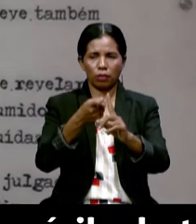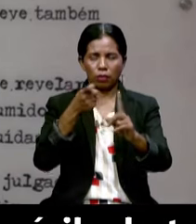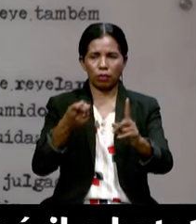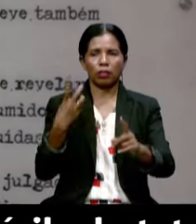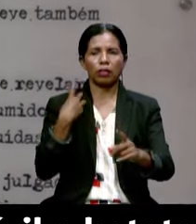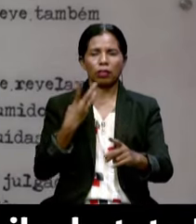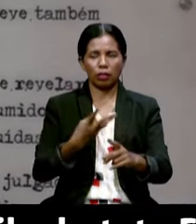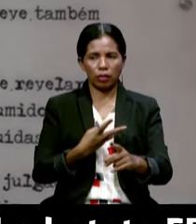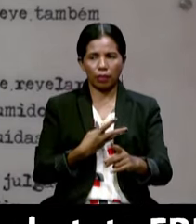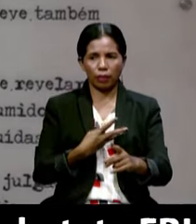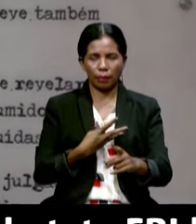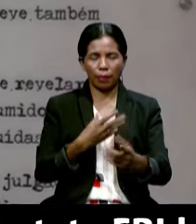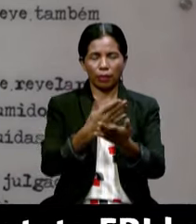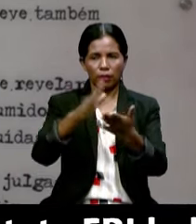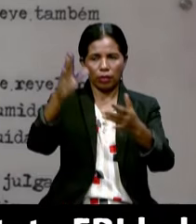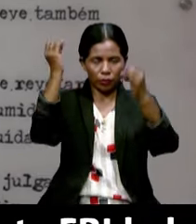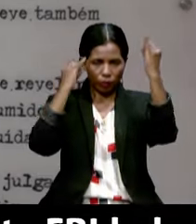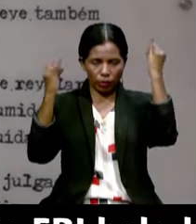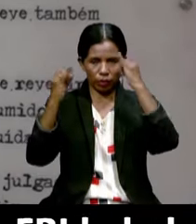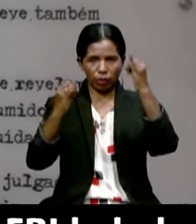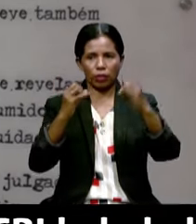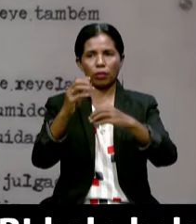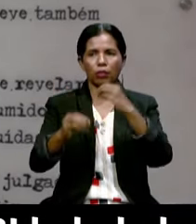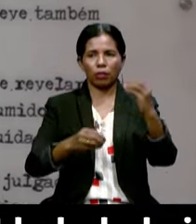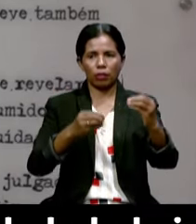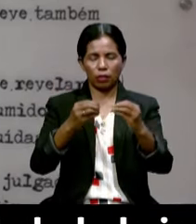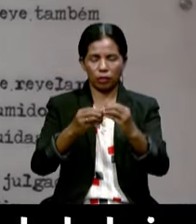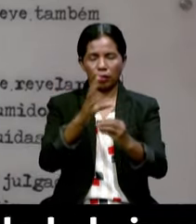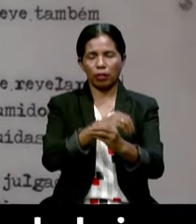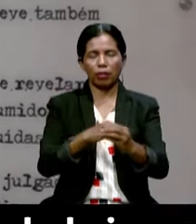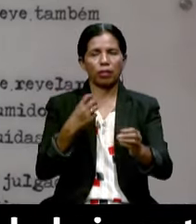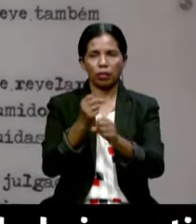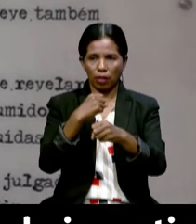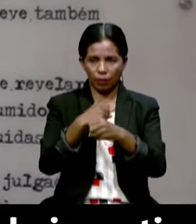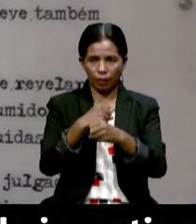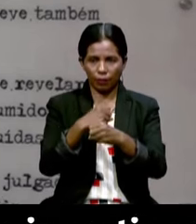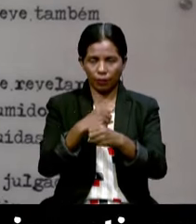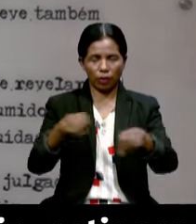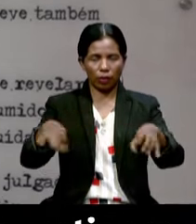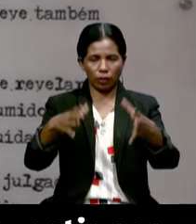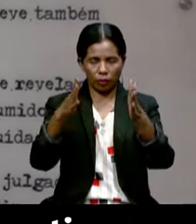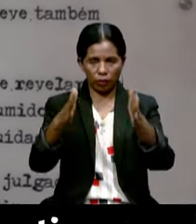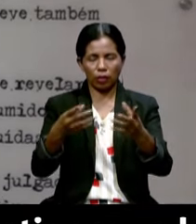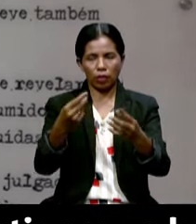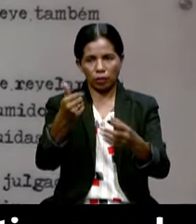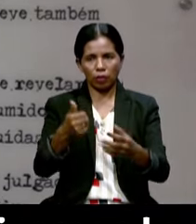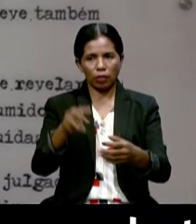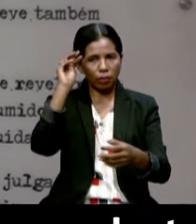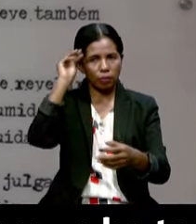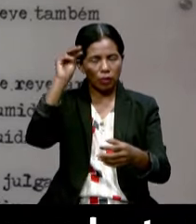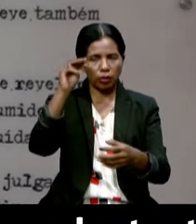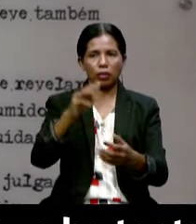foi partilha informações sira sobre o diagnóstico mesmo aqui tahalo, funcionário no mesmo aqui tuan liu, ma ca Ministério do